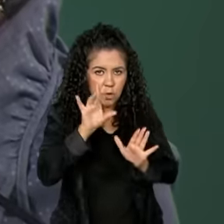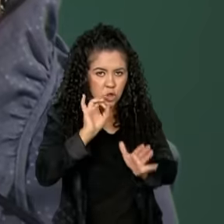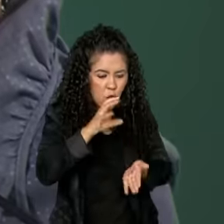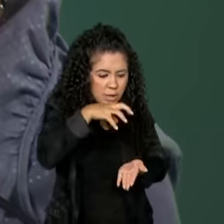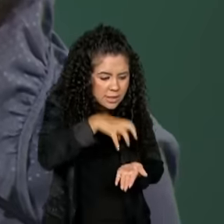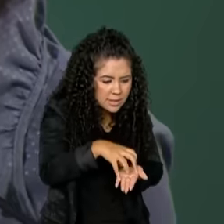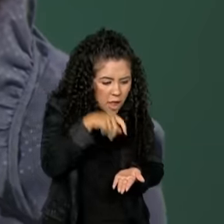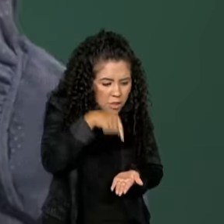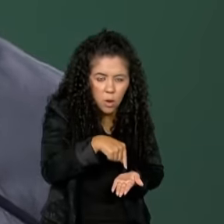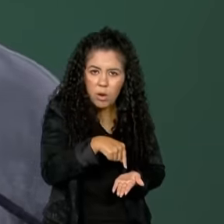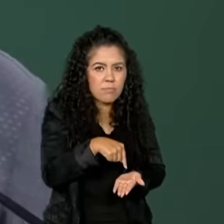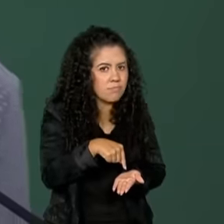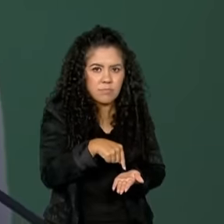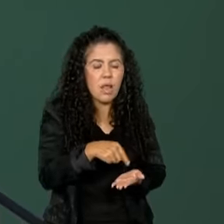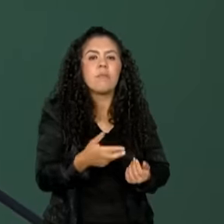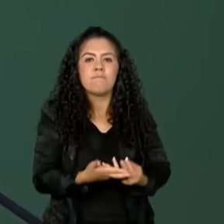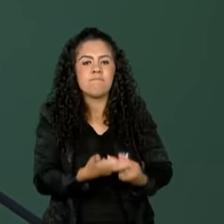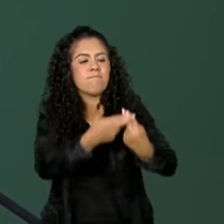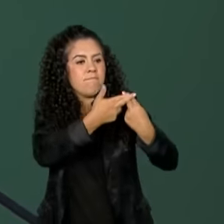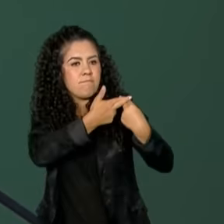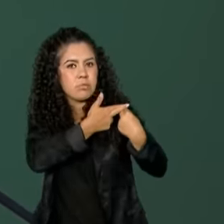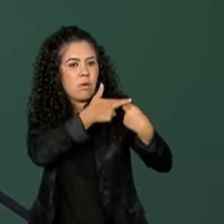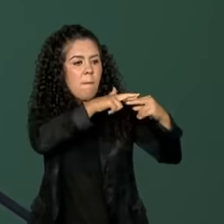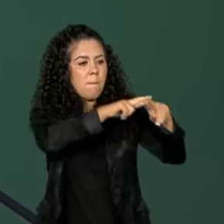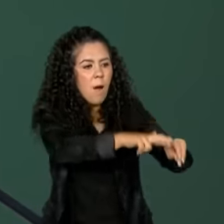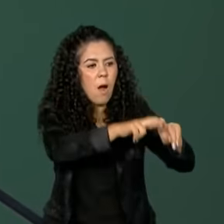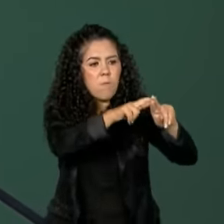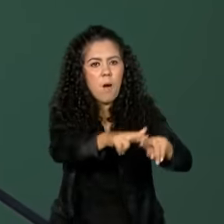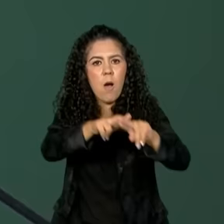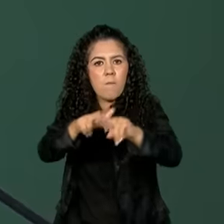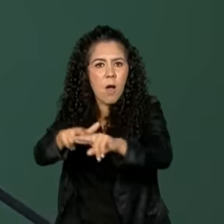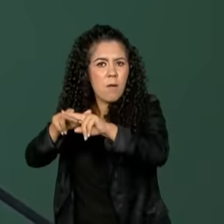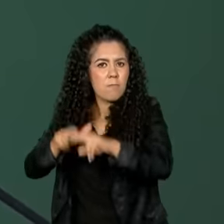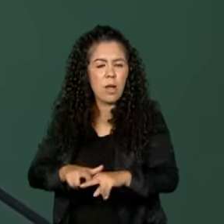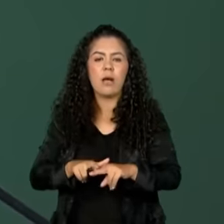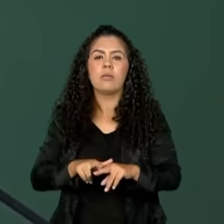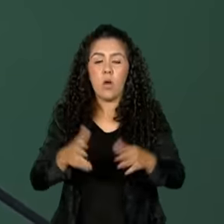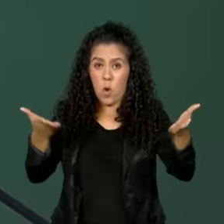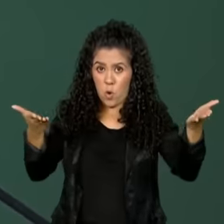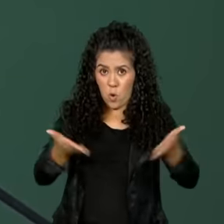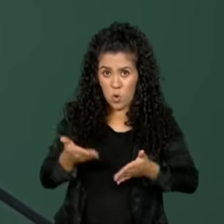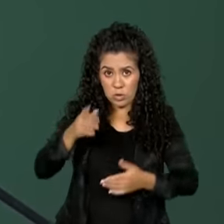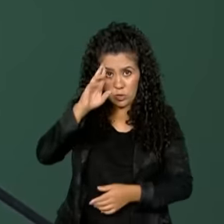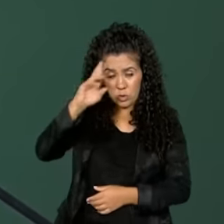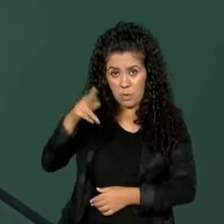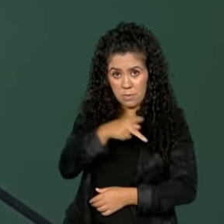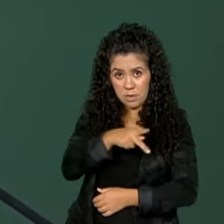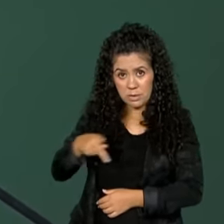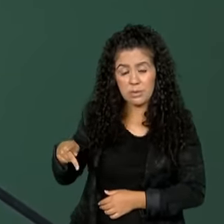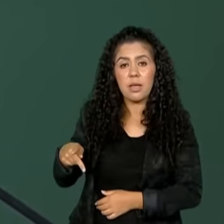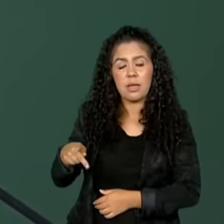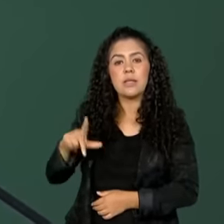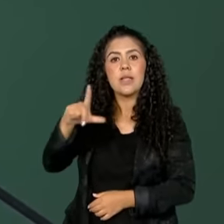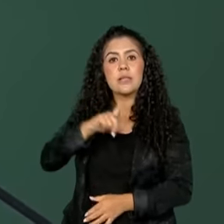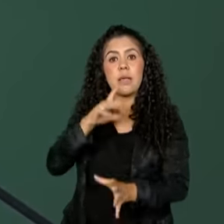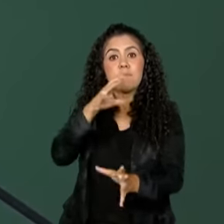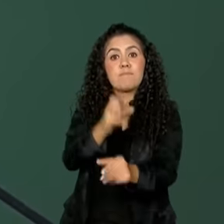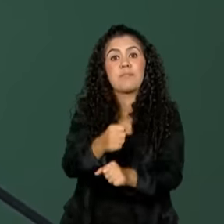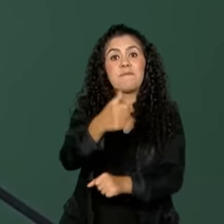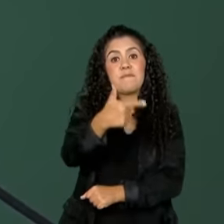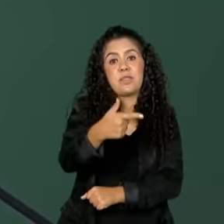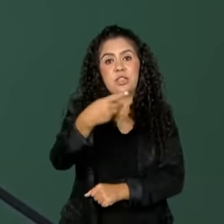nós devemos ao senhor. A política é transversal. Hoje o senhor tem 23